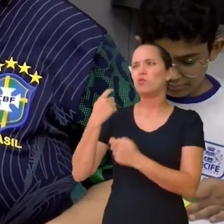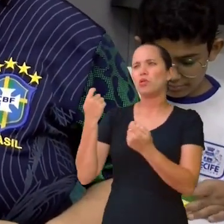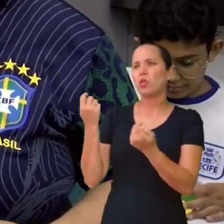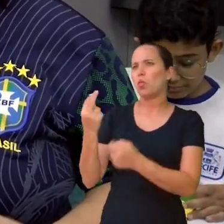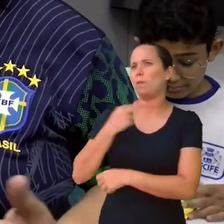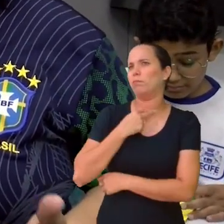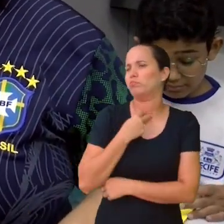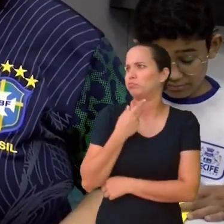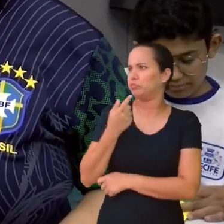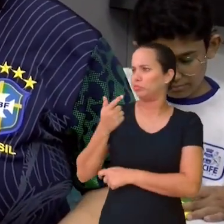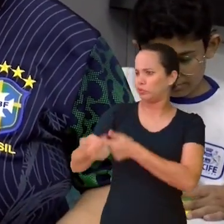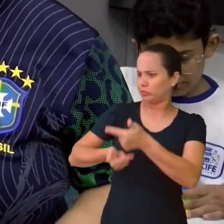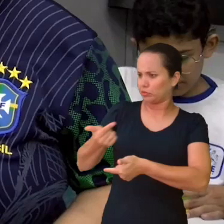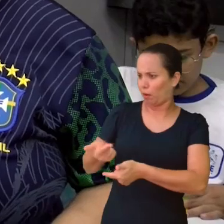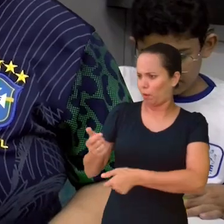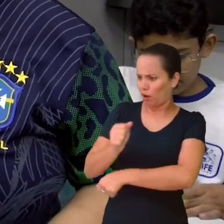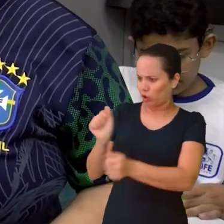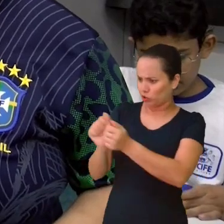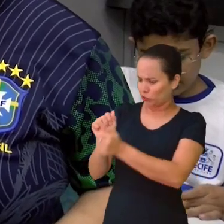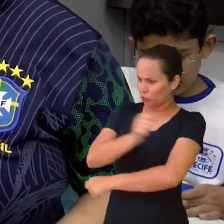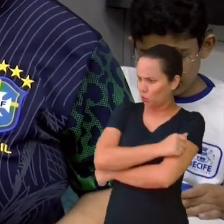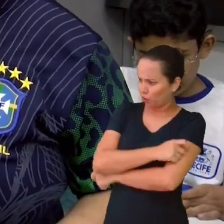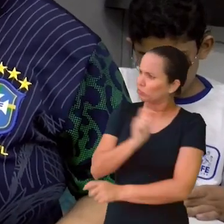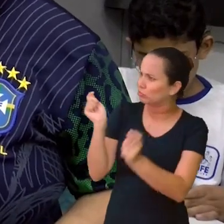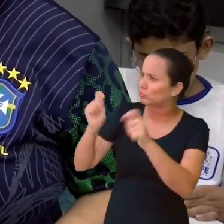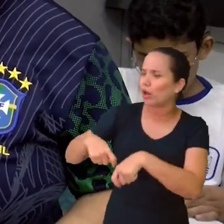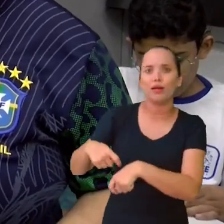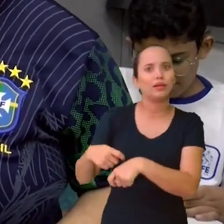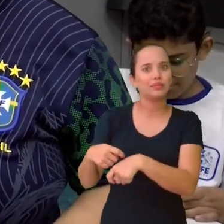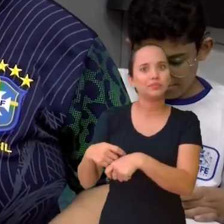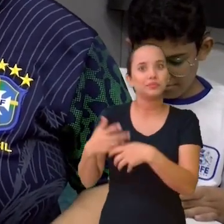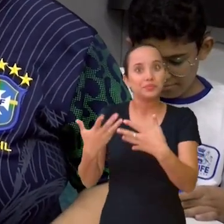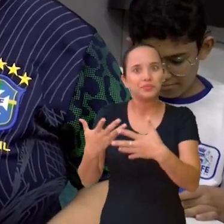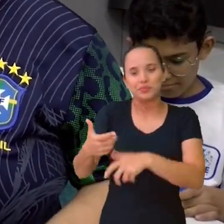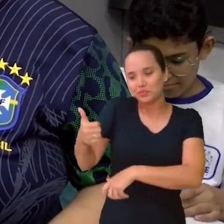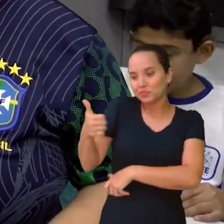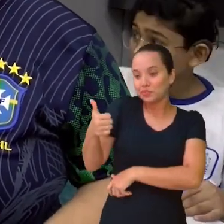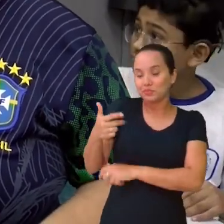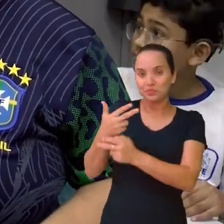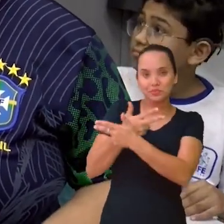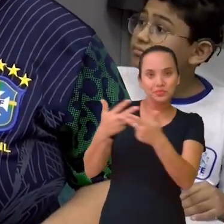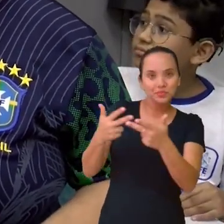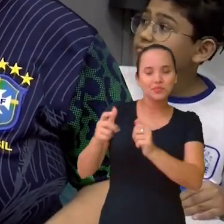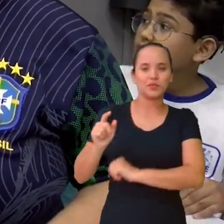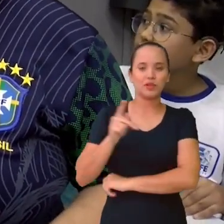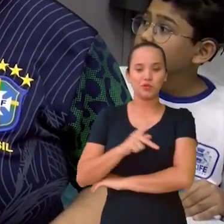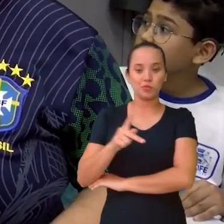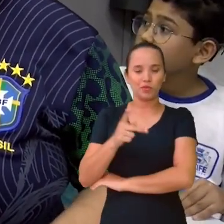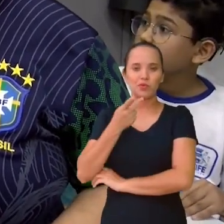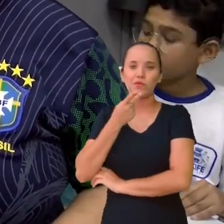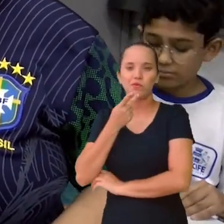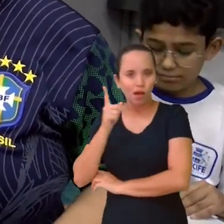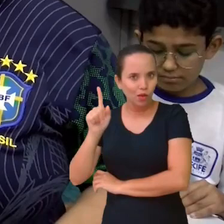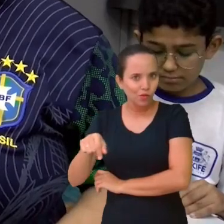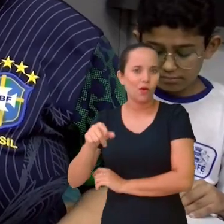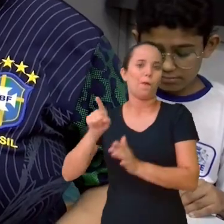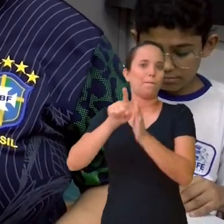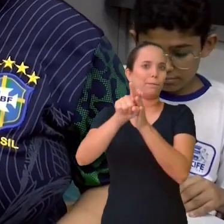nossos estudantes esse momento, né? Então a primeira coisa, como a professora falou, foi a pesquisa.